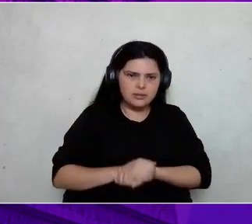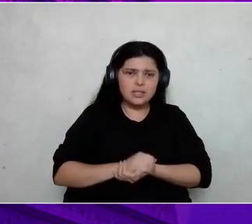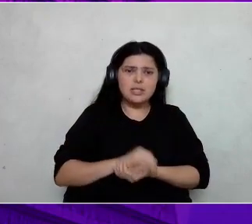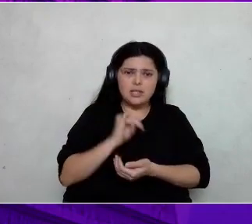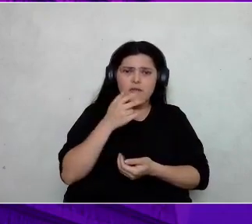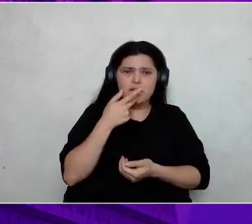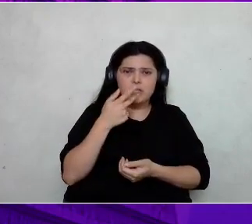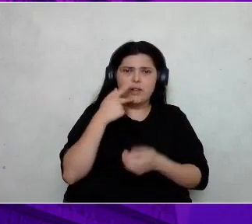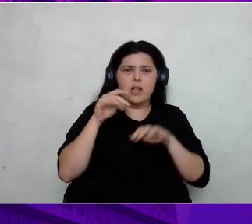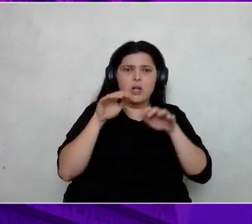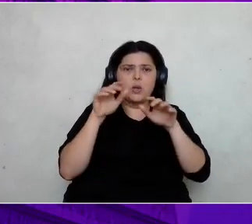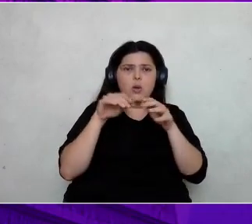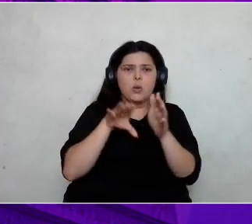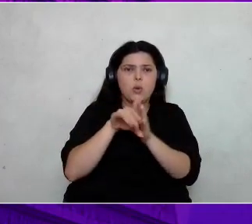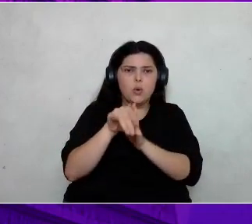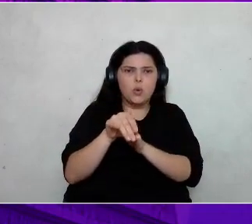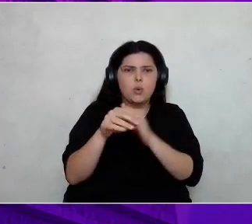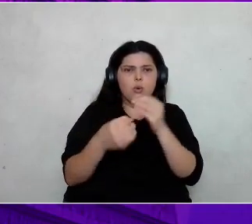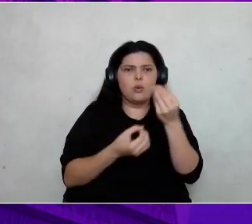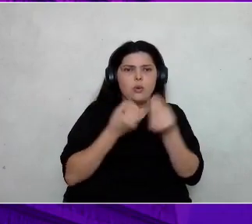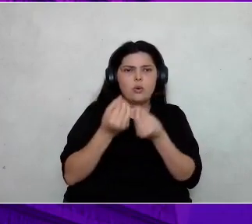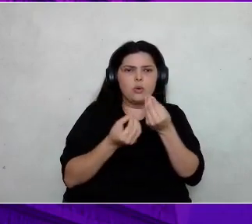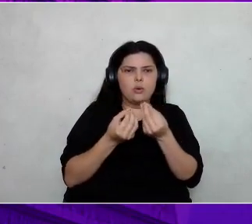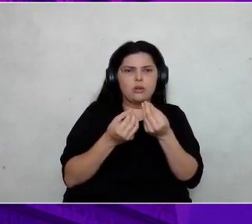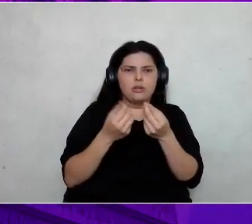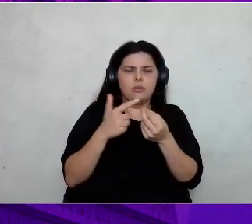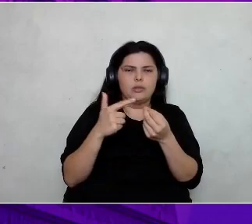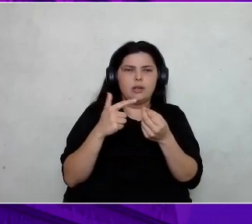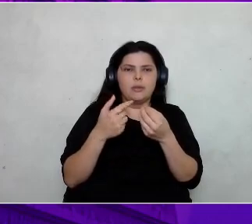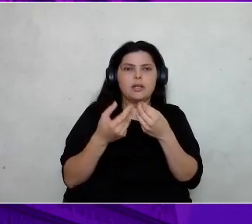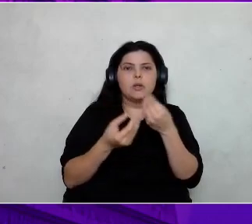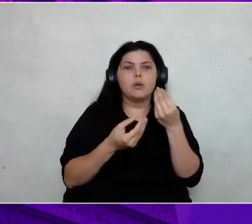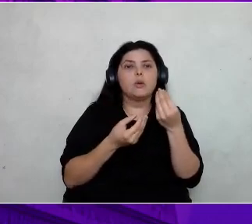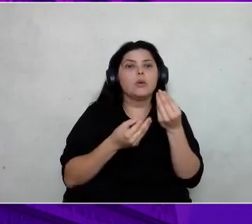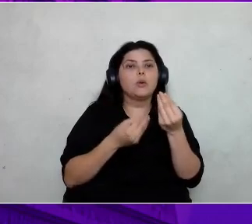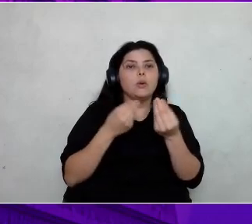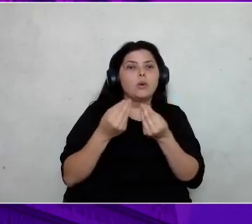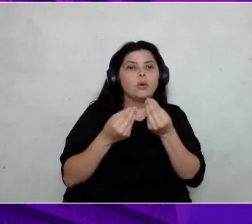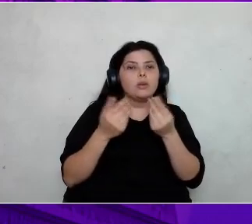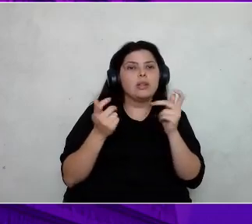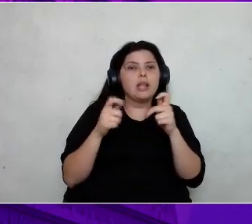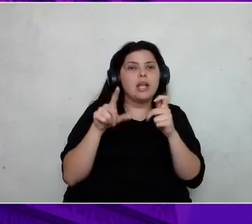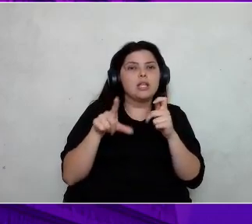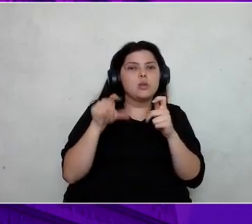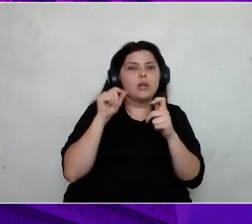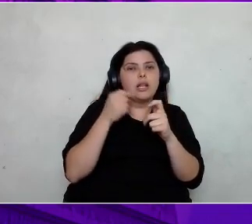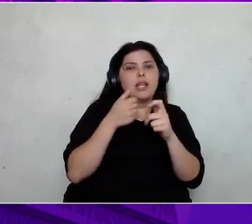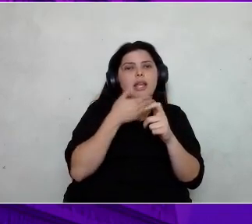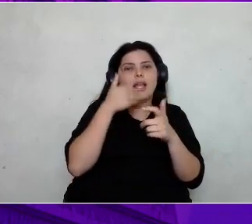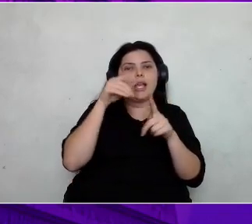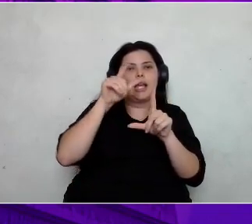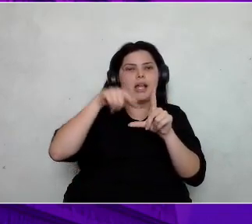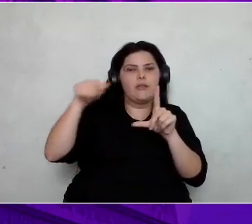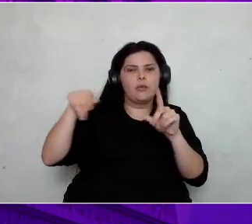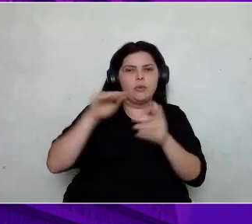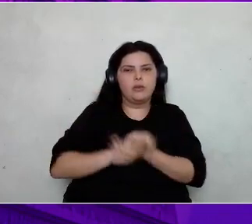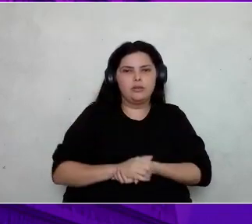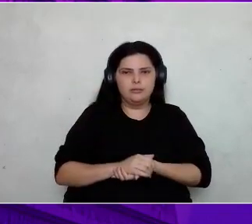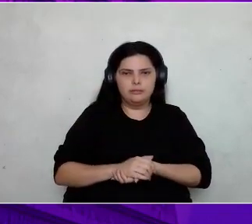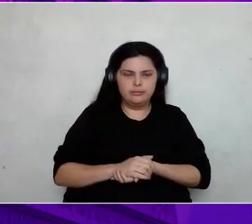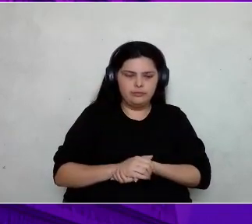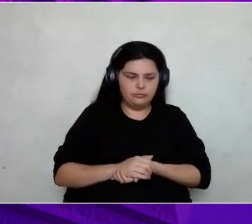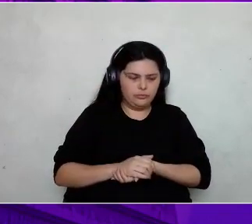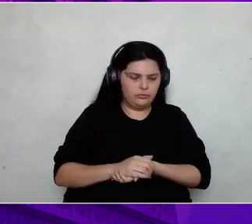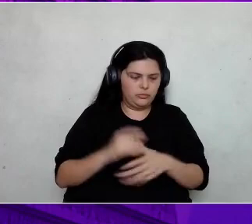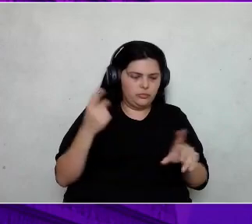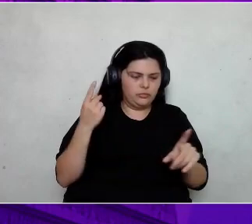Google, como, não vai dar para ver lá em cima, mas está escrito lá em cima, como escolher o melhor gráfico, vocês vão encontrar